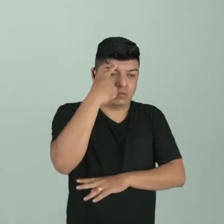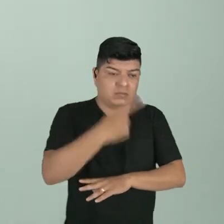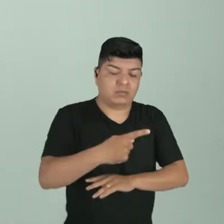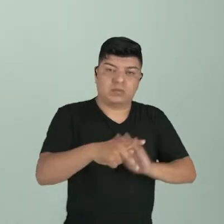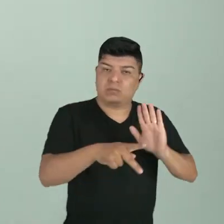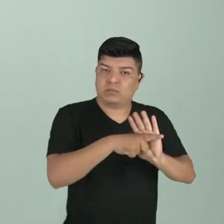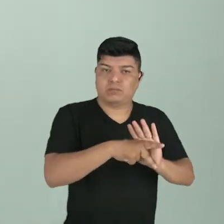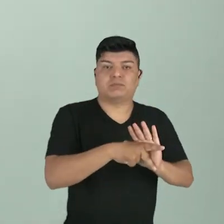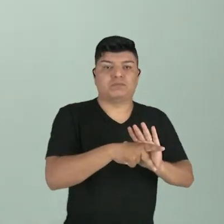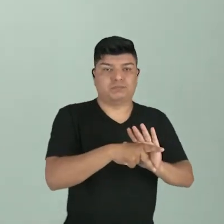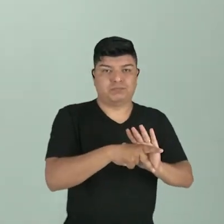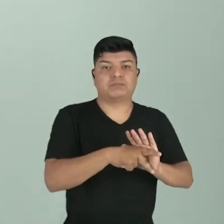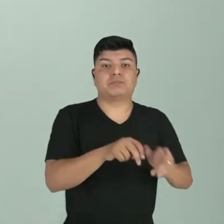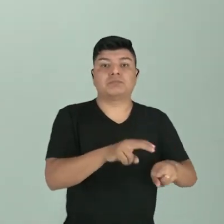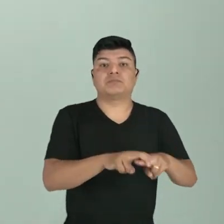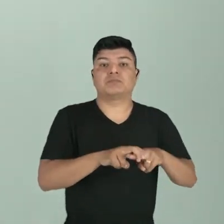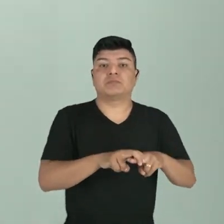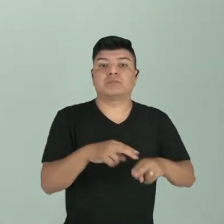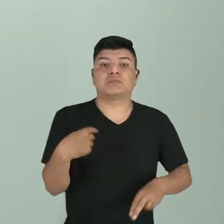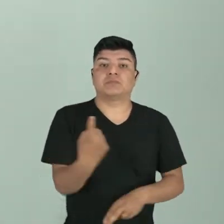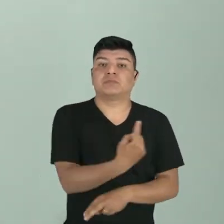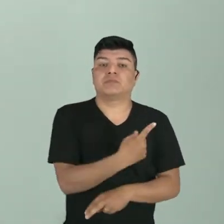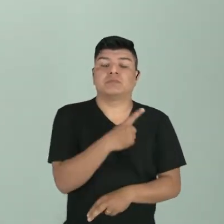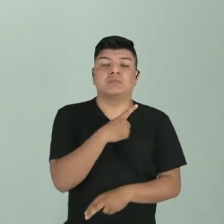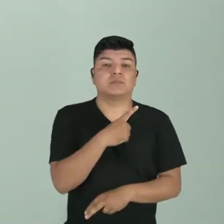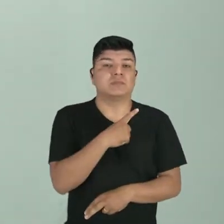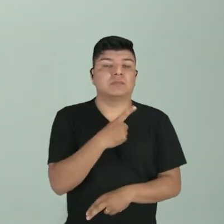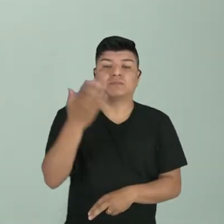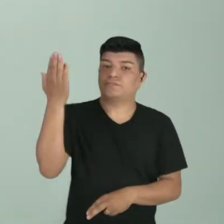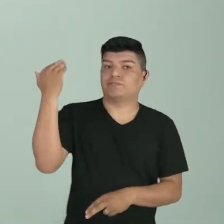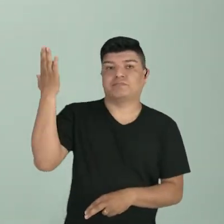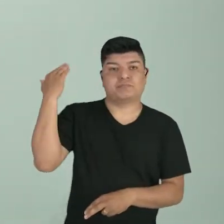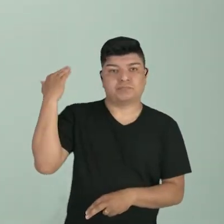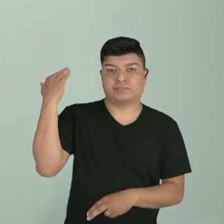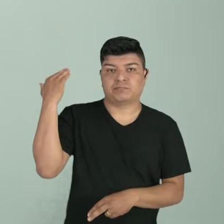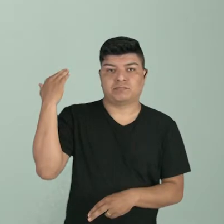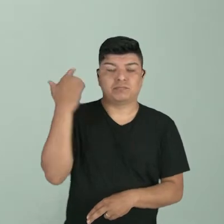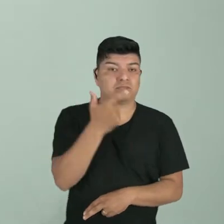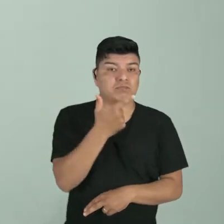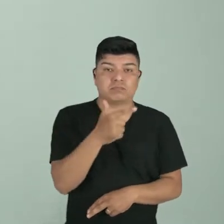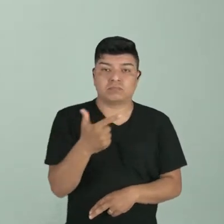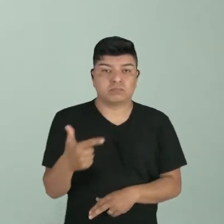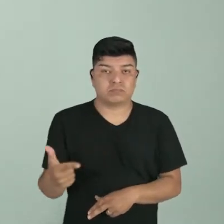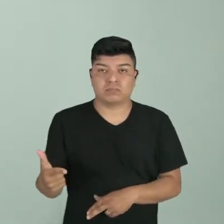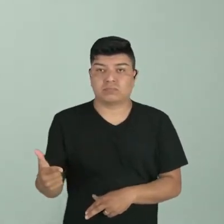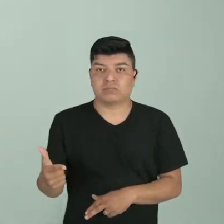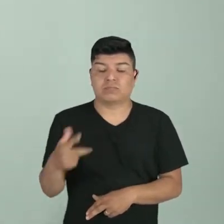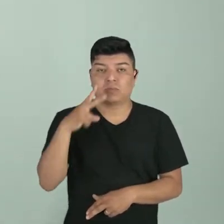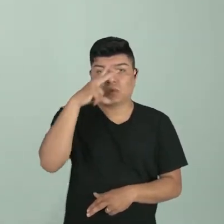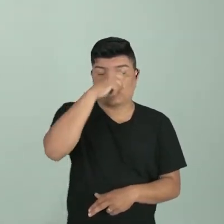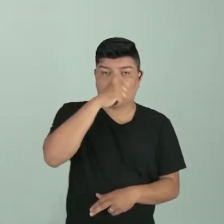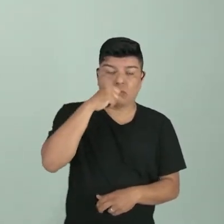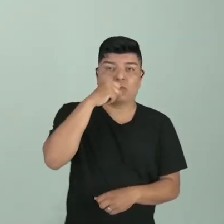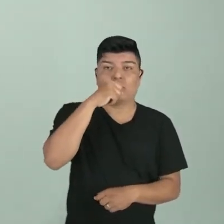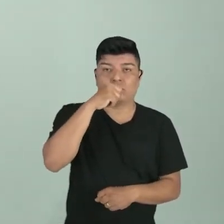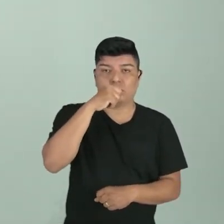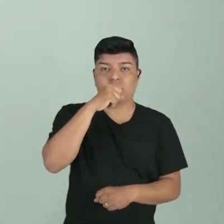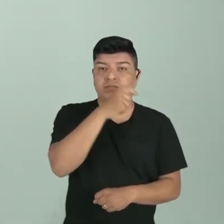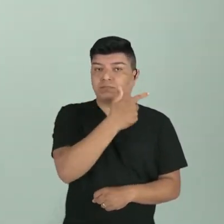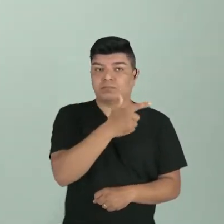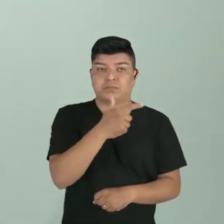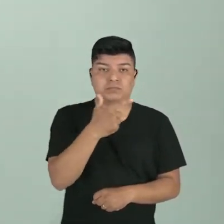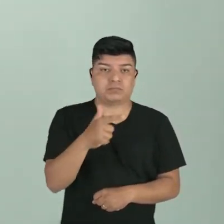domínio dele. Então, o que é que nós tínhamos naquela época? Nós não tínhamos um poder, nós